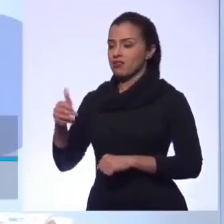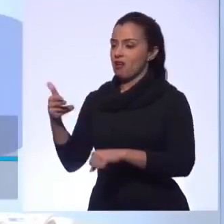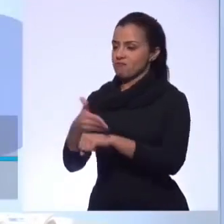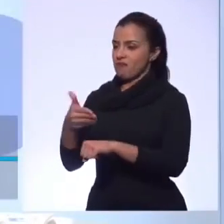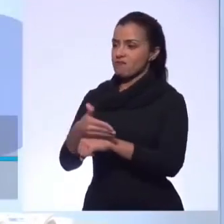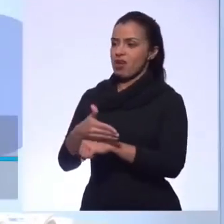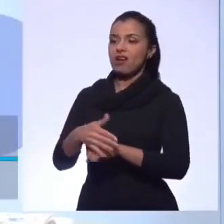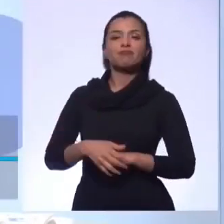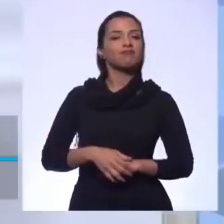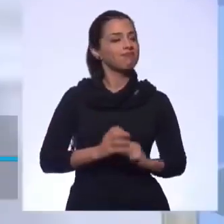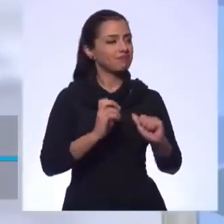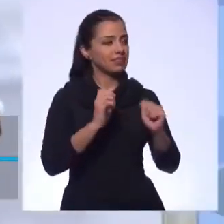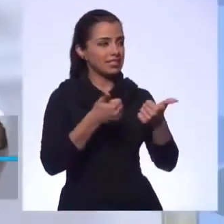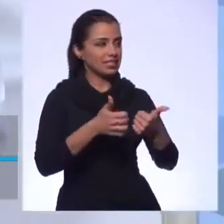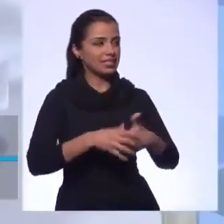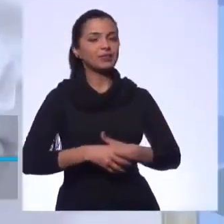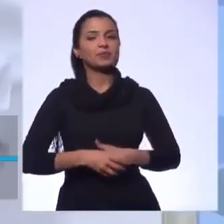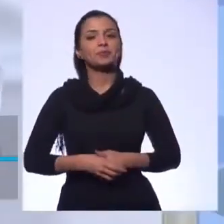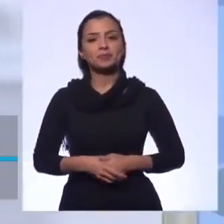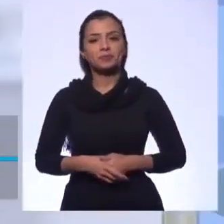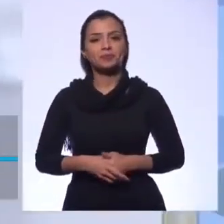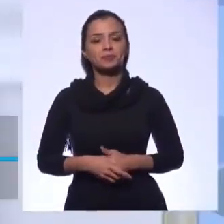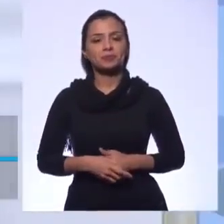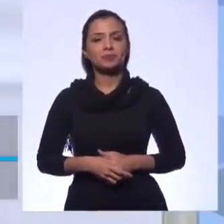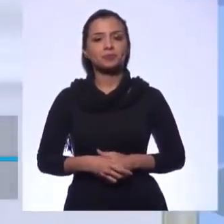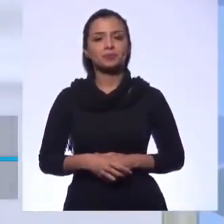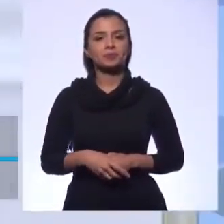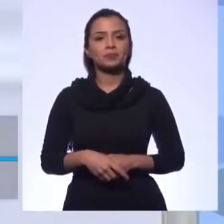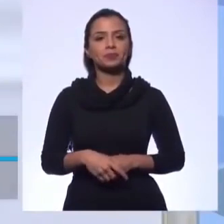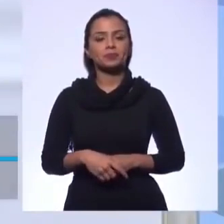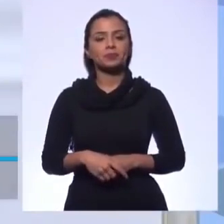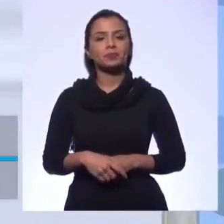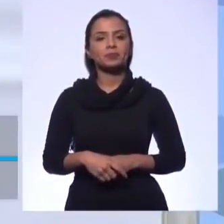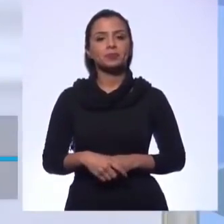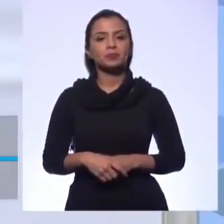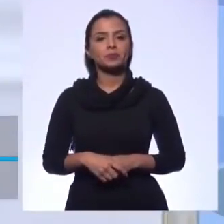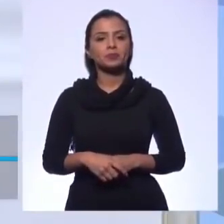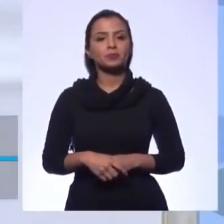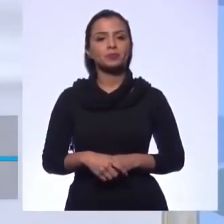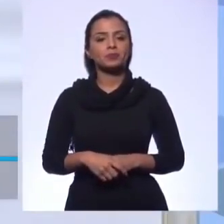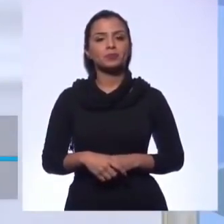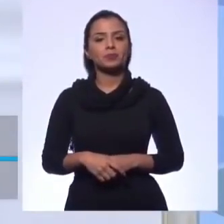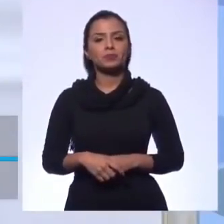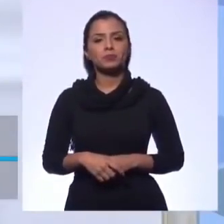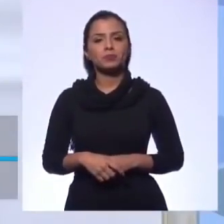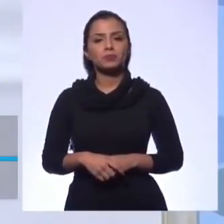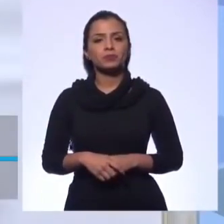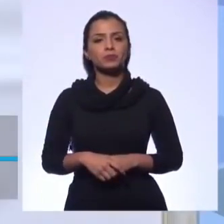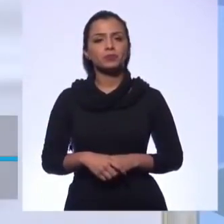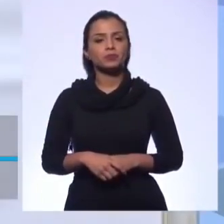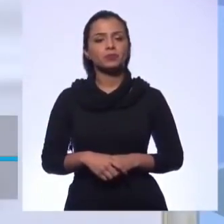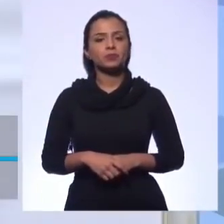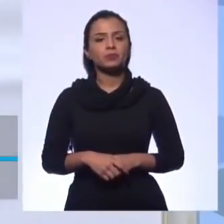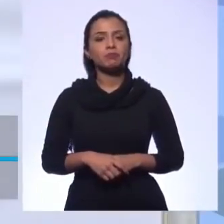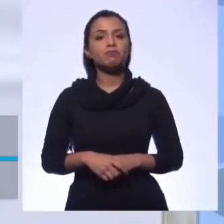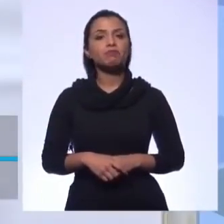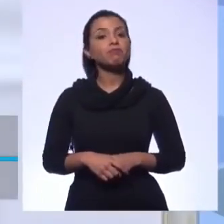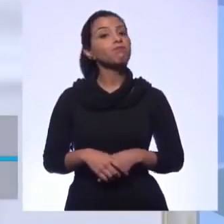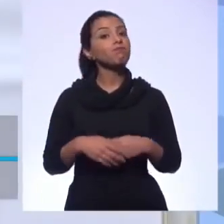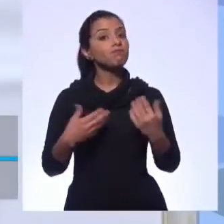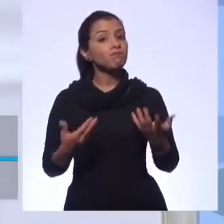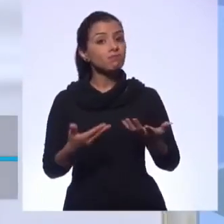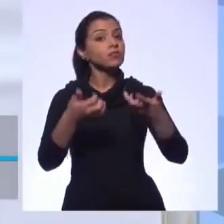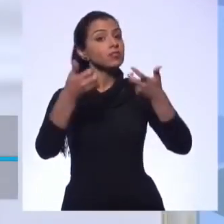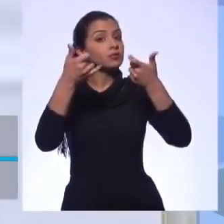Isso. Ok. Obrigado aí por acompanharem as nossas aulas, né? Bom, pois bem, então eu falei um pouquinho mais